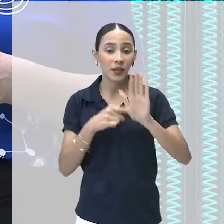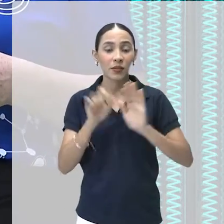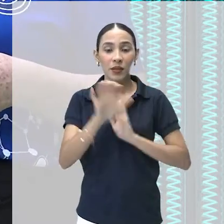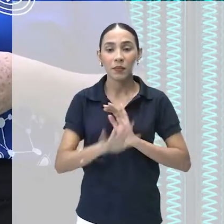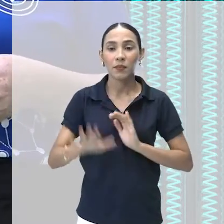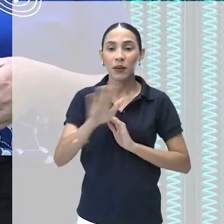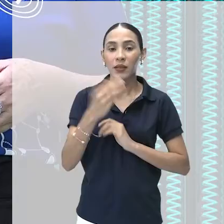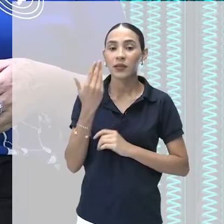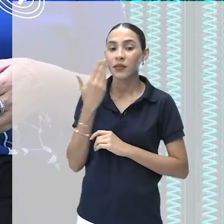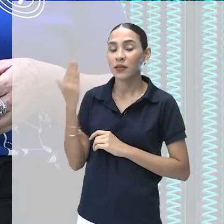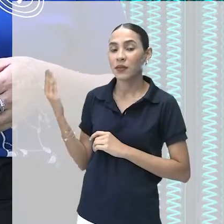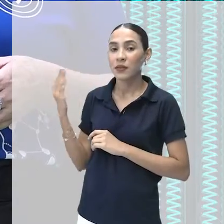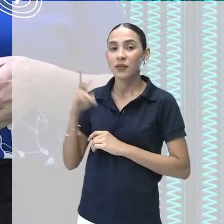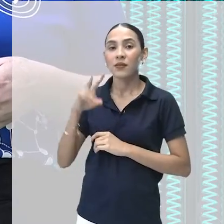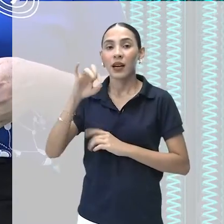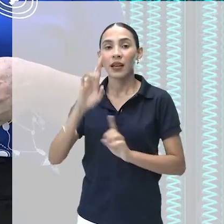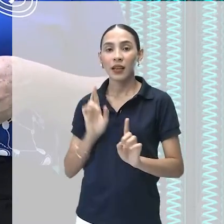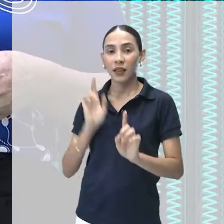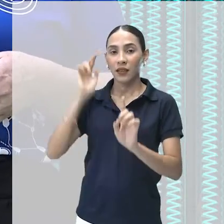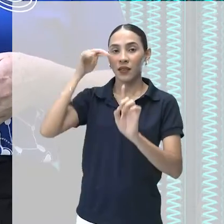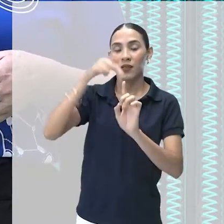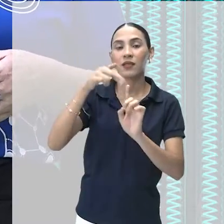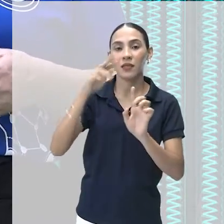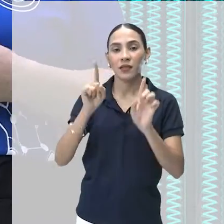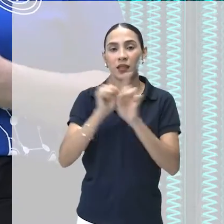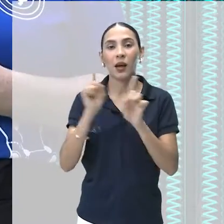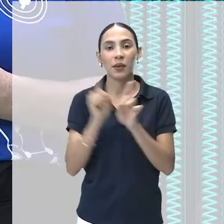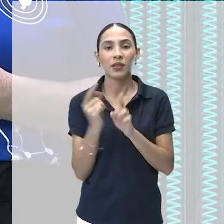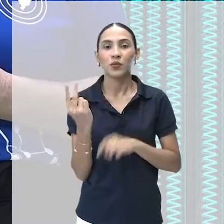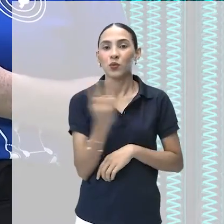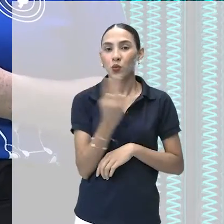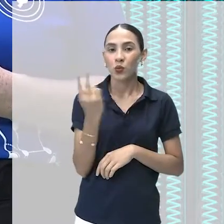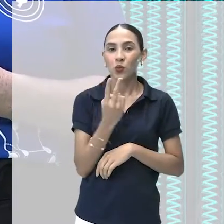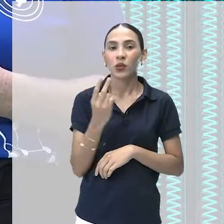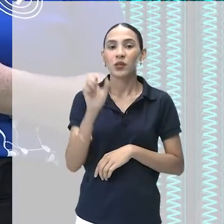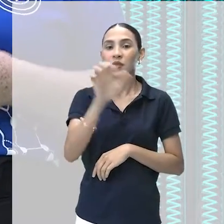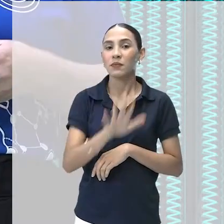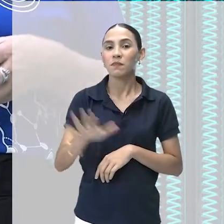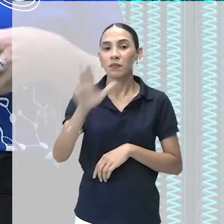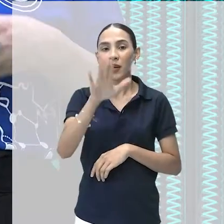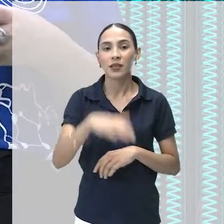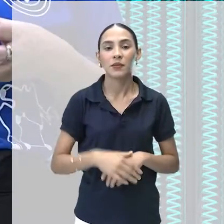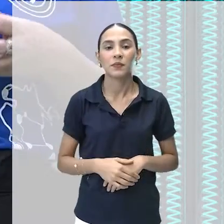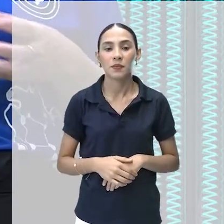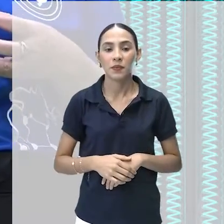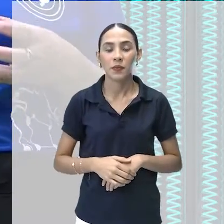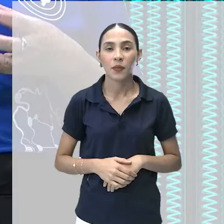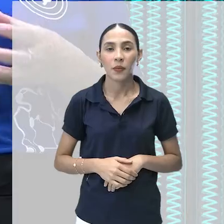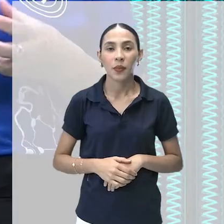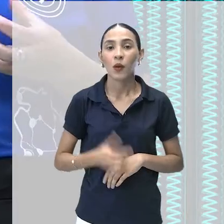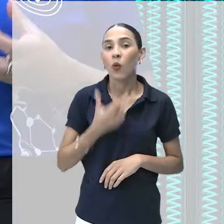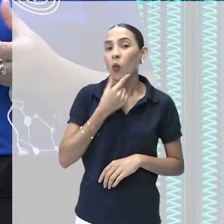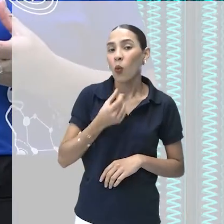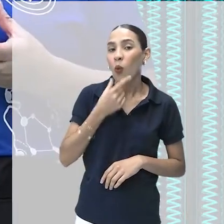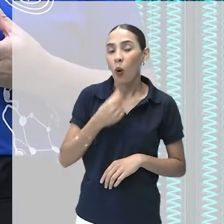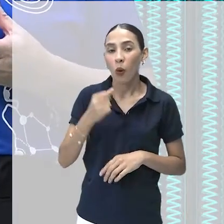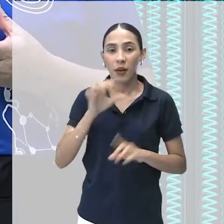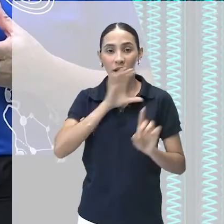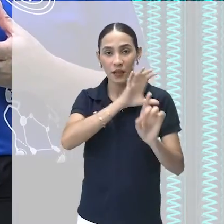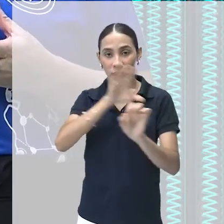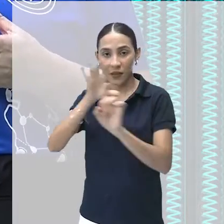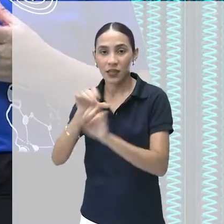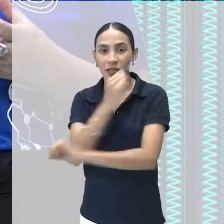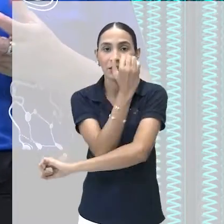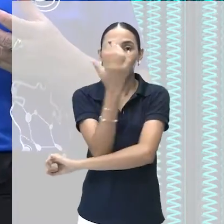imagem que faz justamente esse contraste entre essas duas paisagens. O homem interferindo já